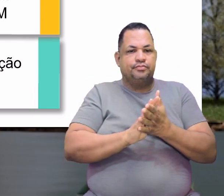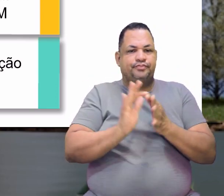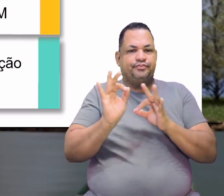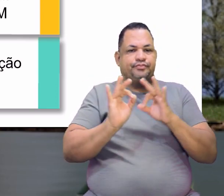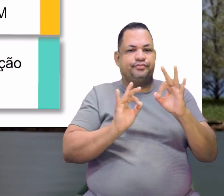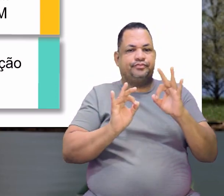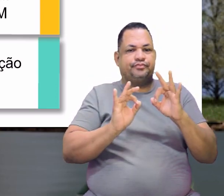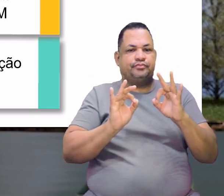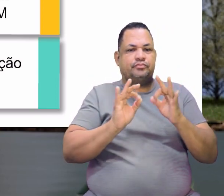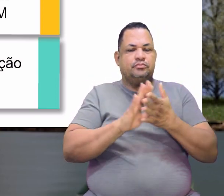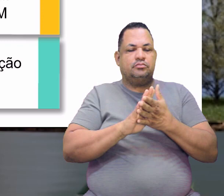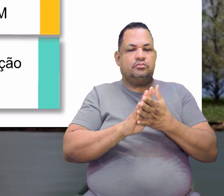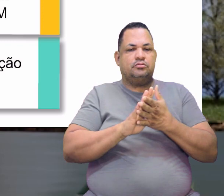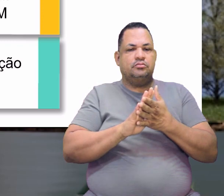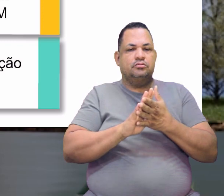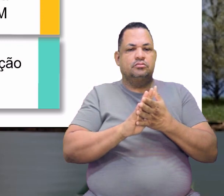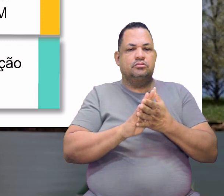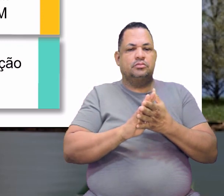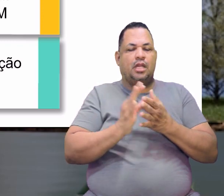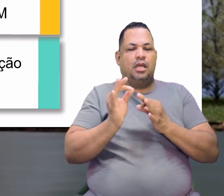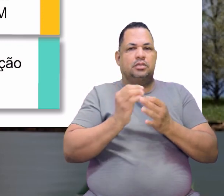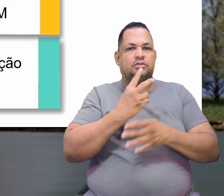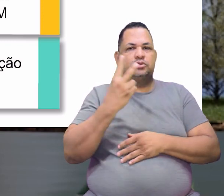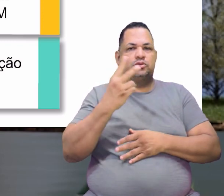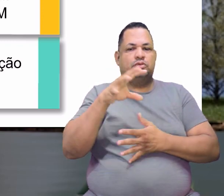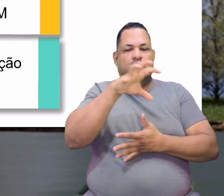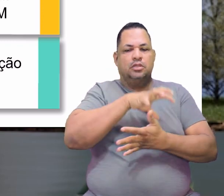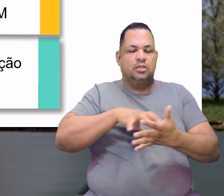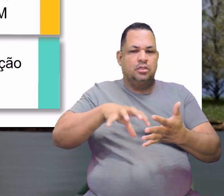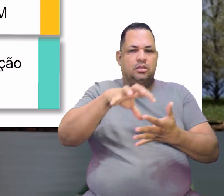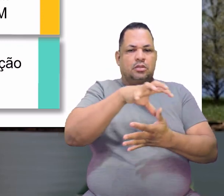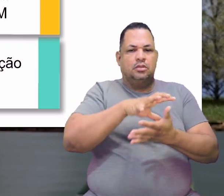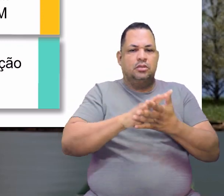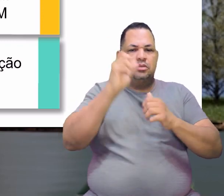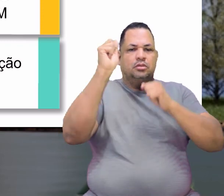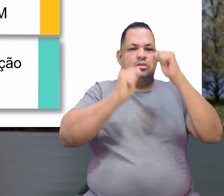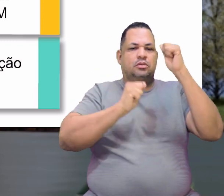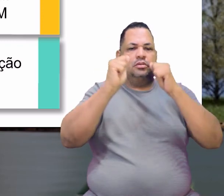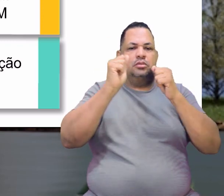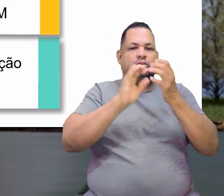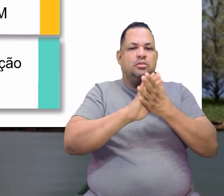da segunda Revolução Industrial. A primeira é de